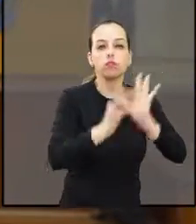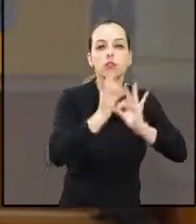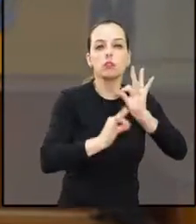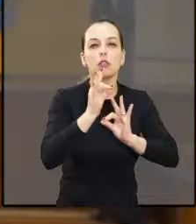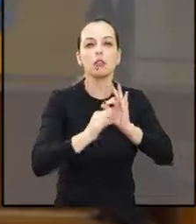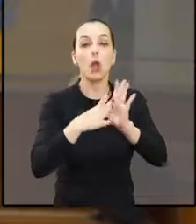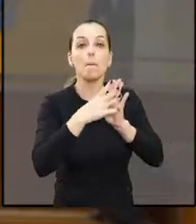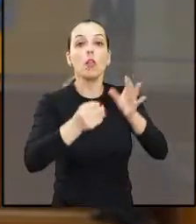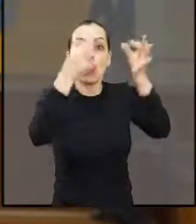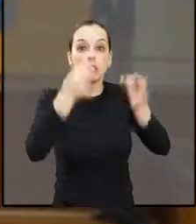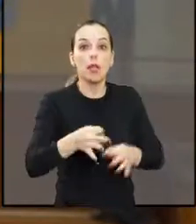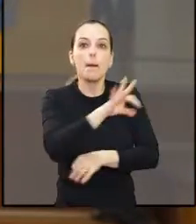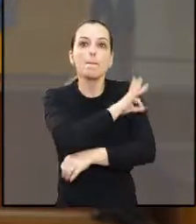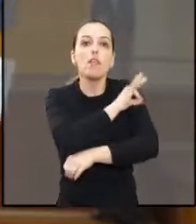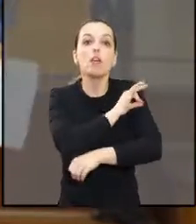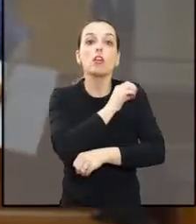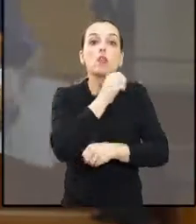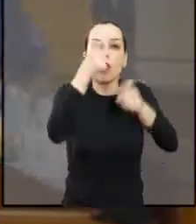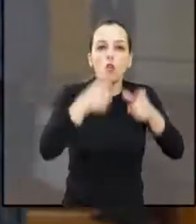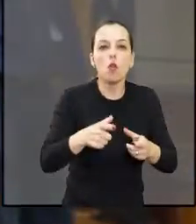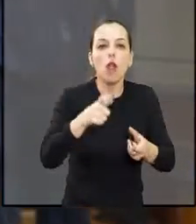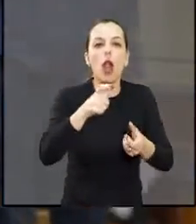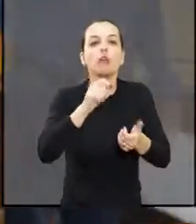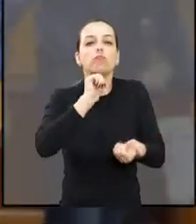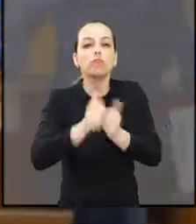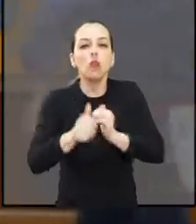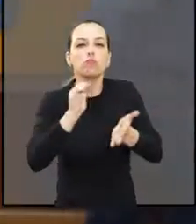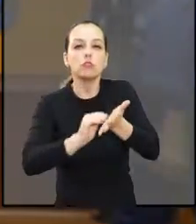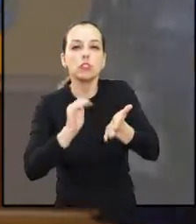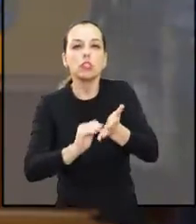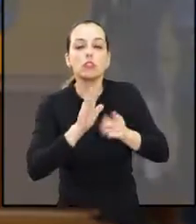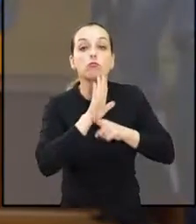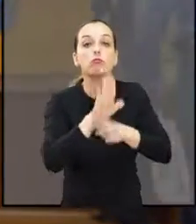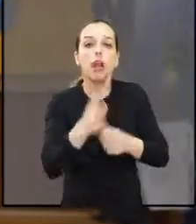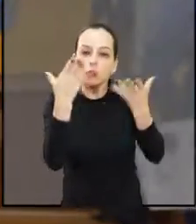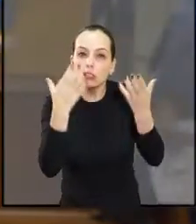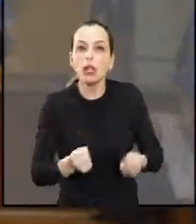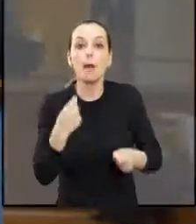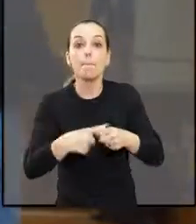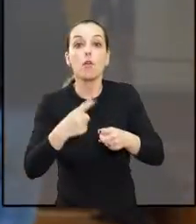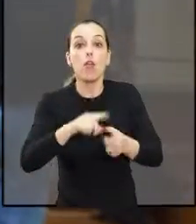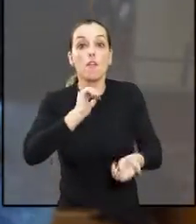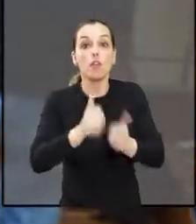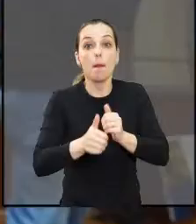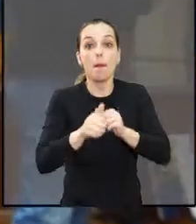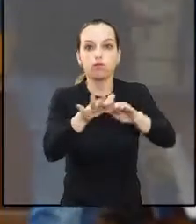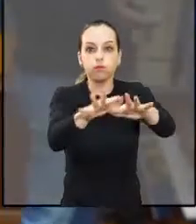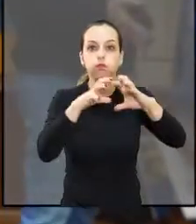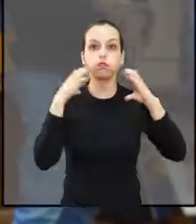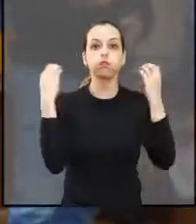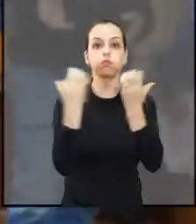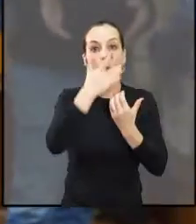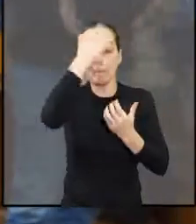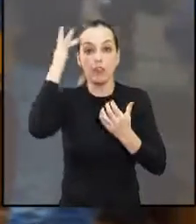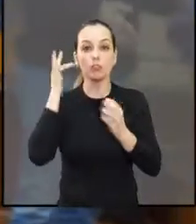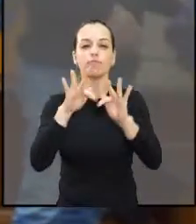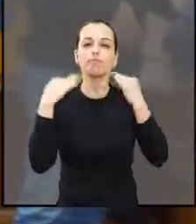o futebol amador volte a ser aquele futebol antigo, né, que levava muita gente nos campos, levava a família, as crianças,